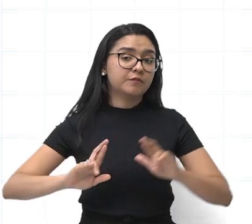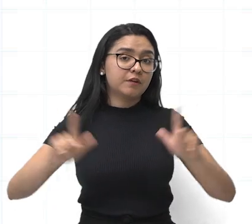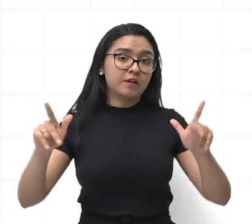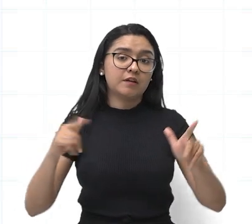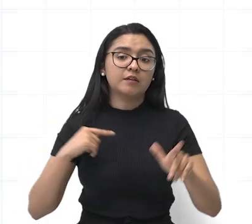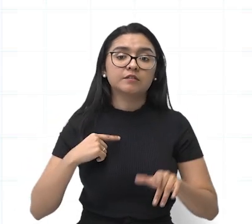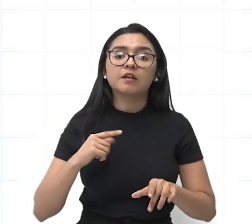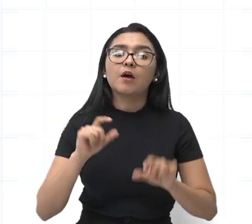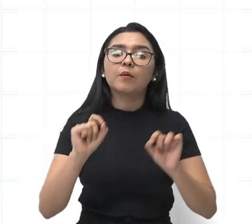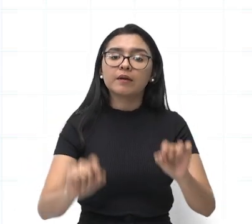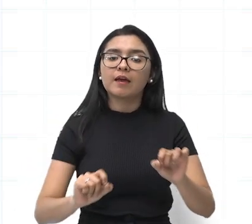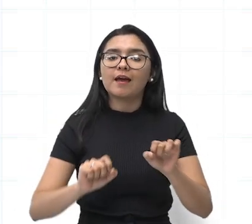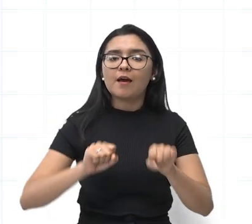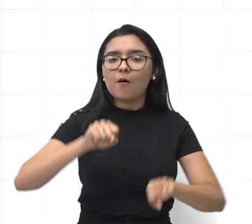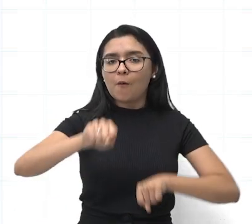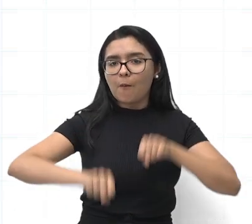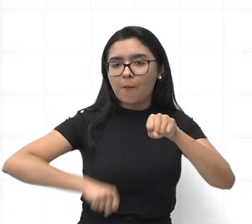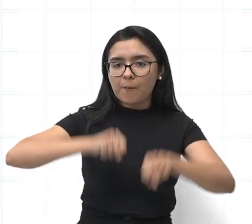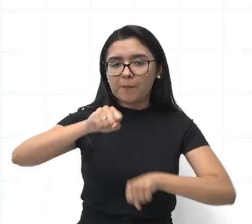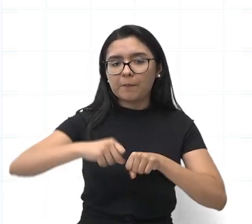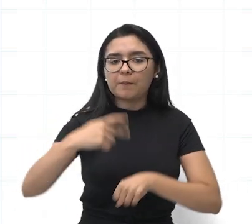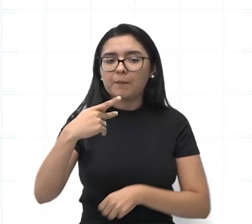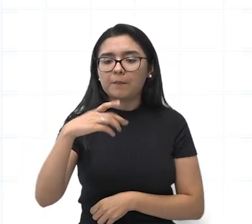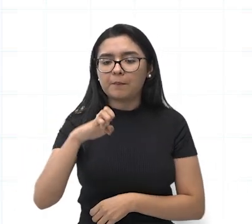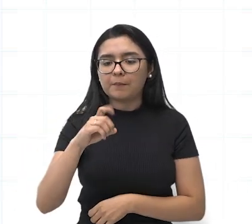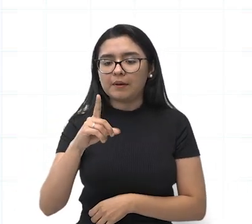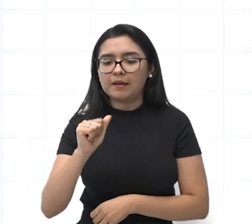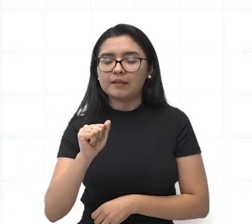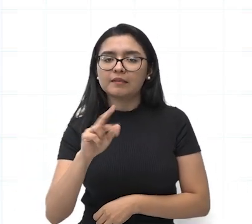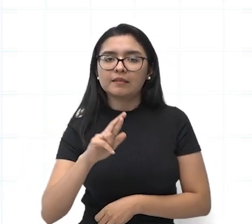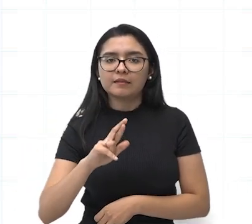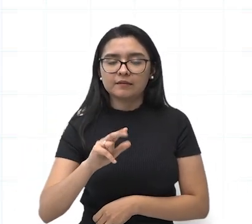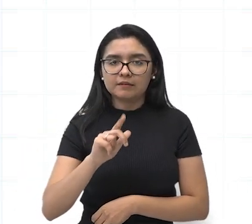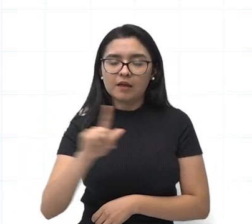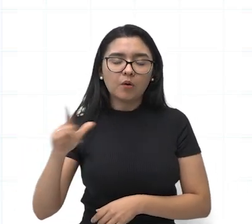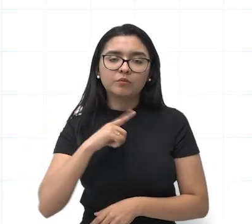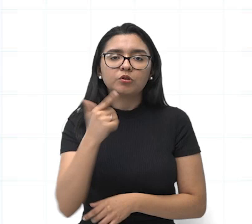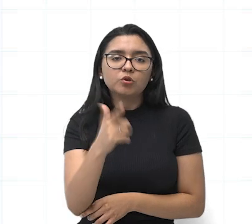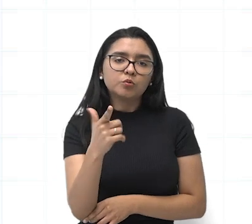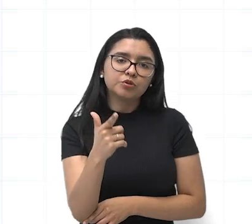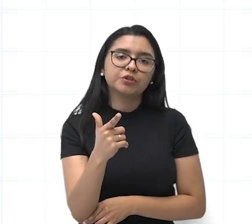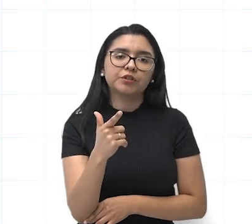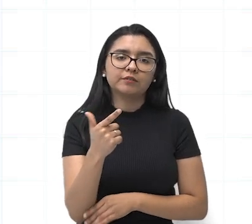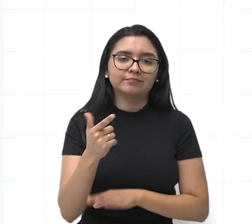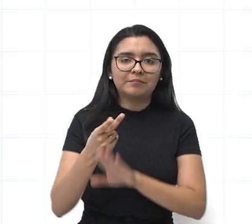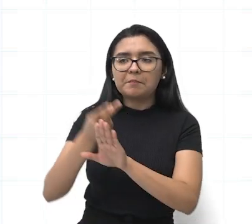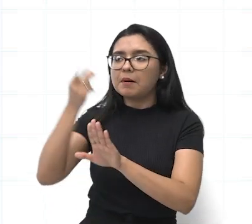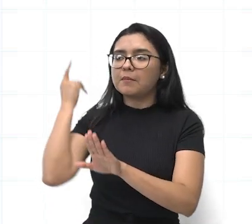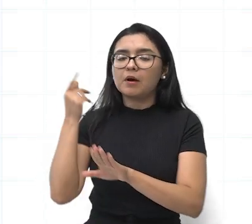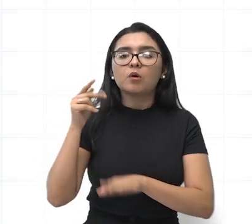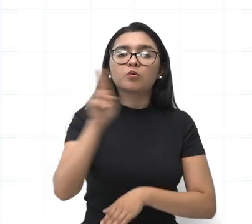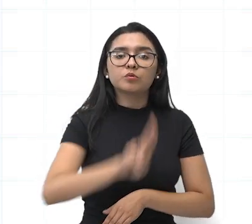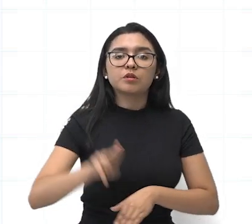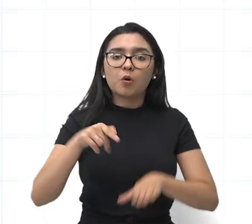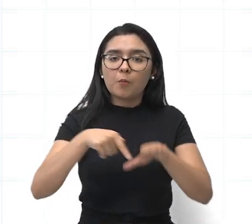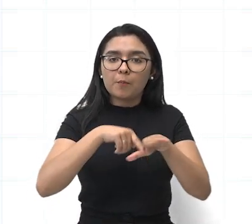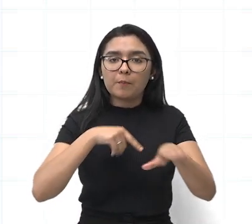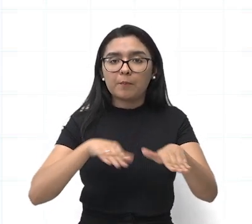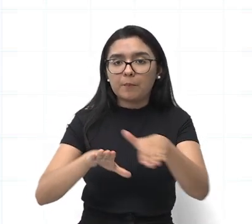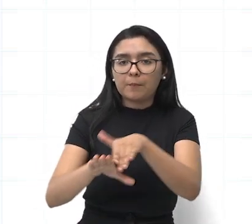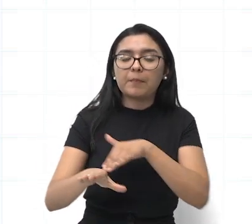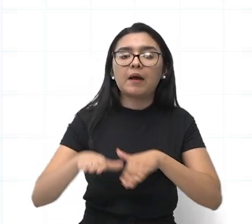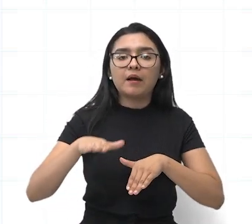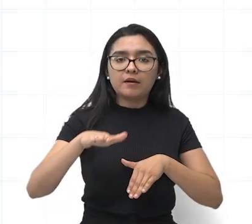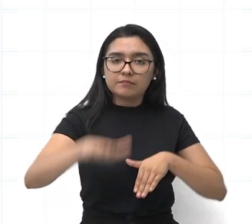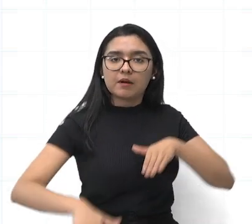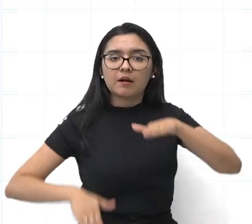o pedal. Então, as primeiras bicicletas não tinham pedais. Elas eram utilizadas com o